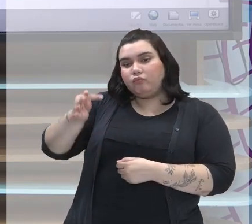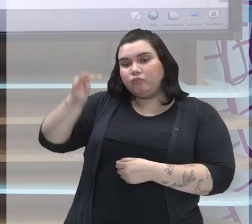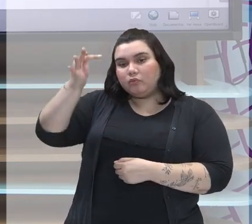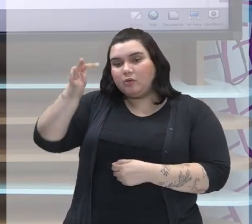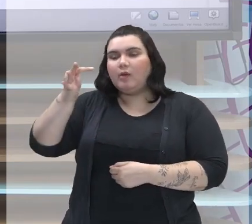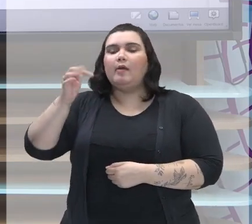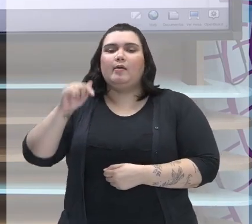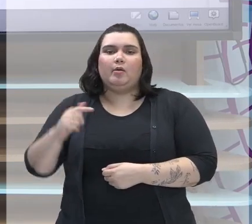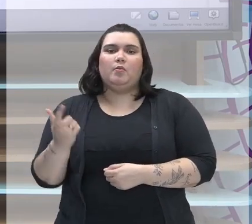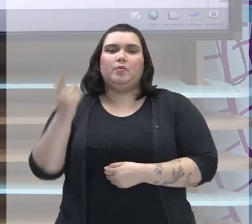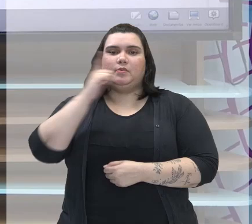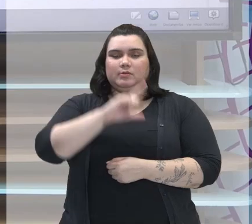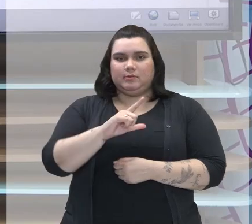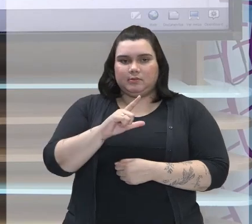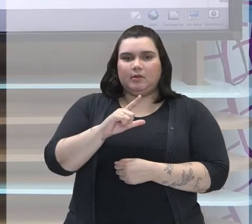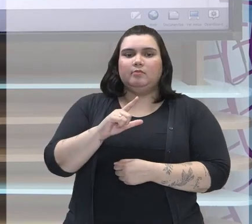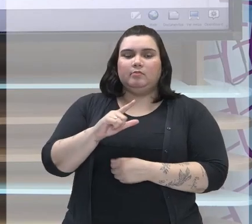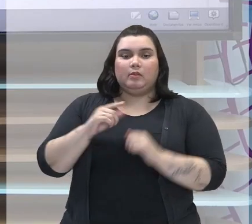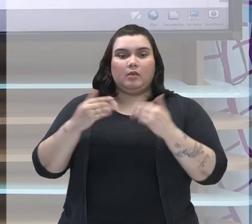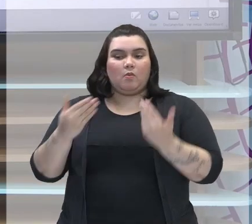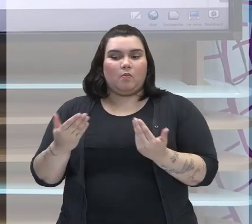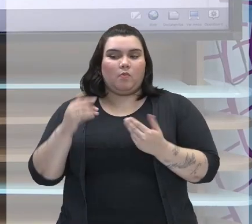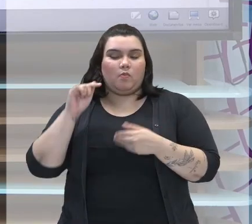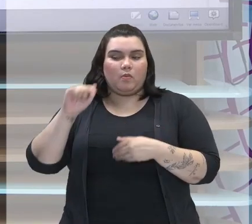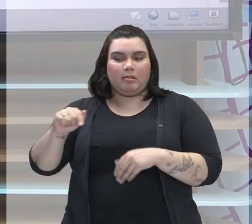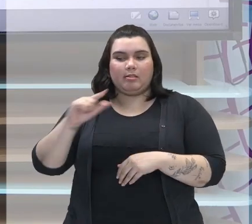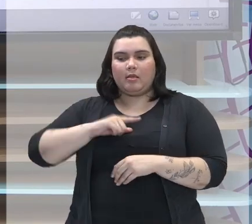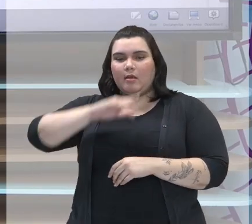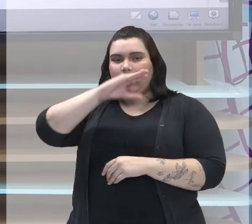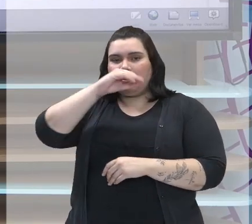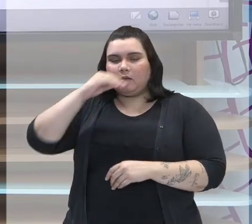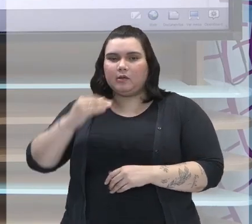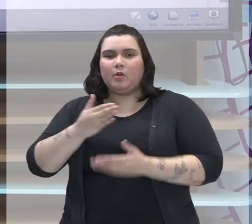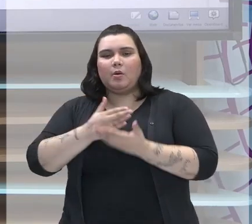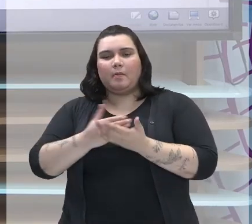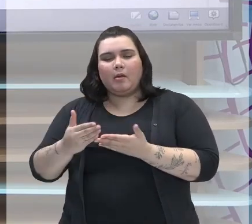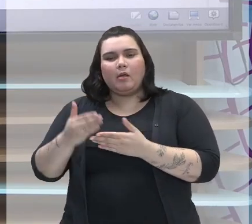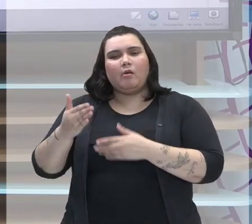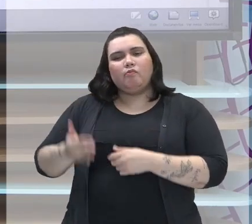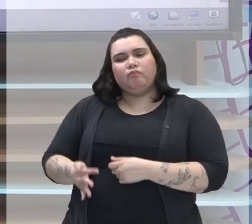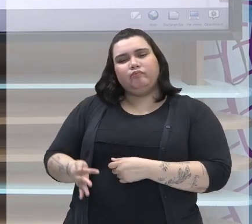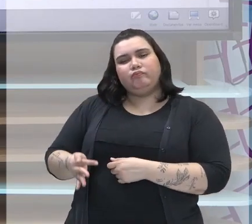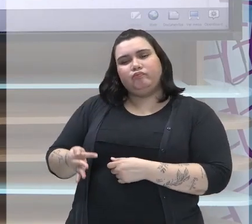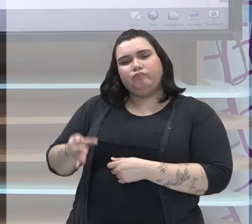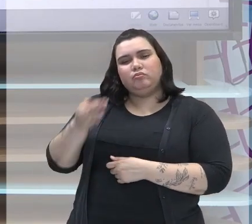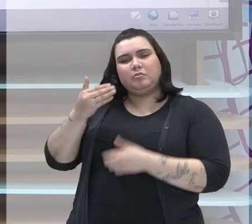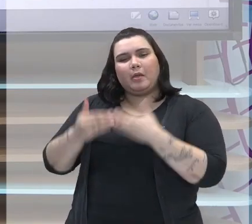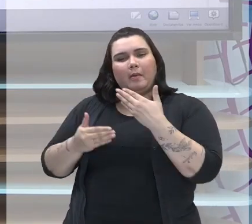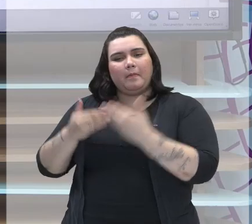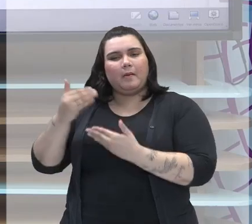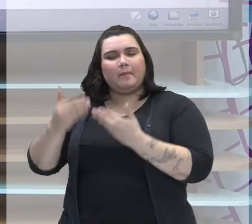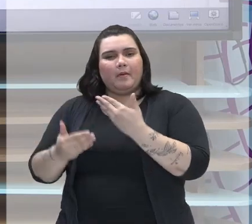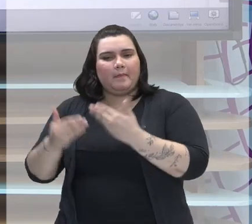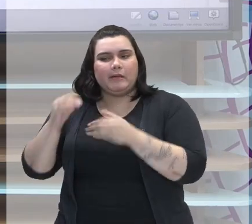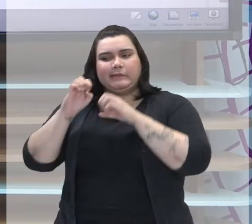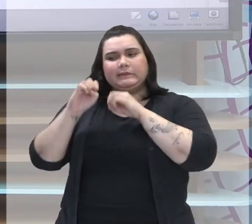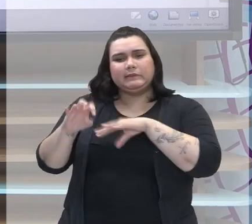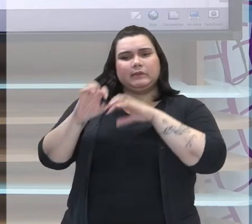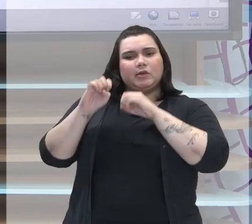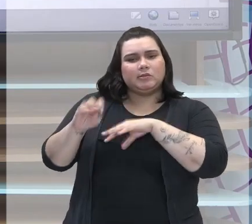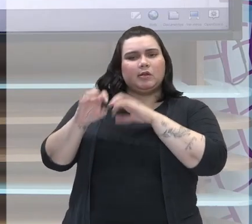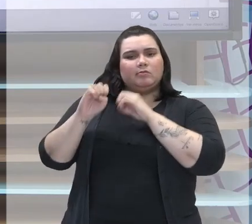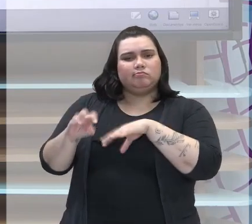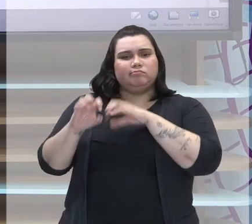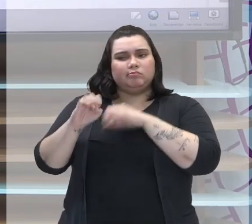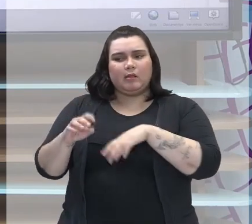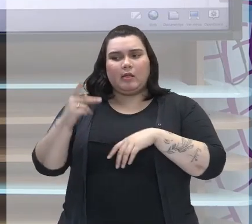esses regentes que, enquanto ele está, né, enquanto esta criança está sendo educada